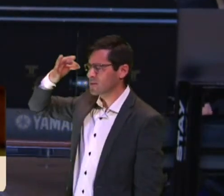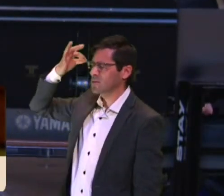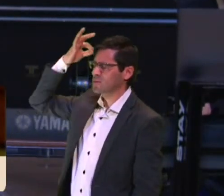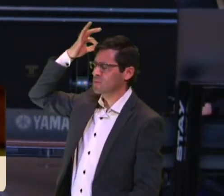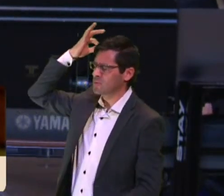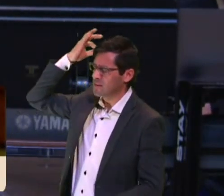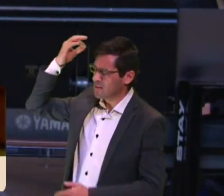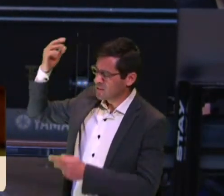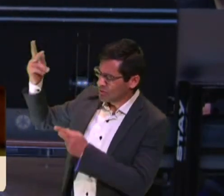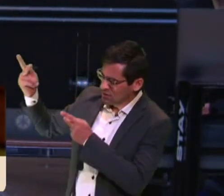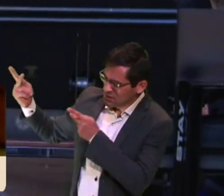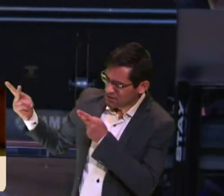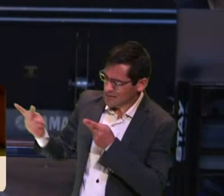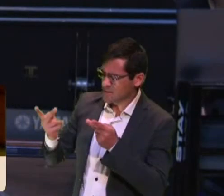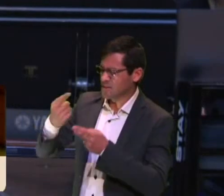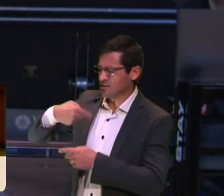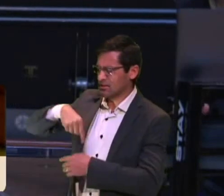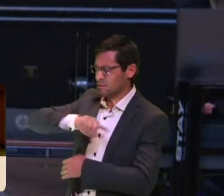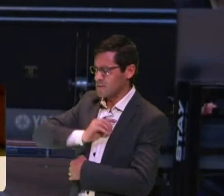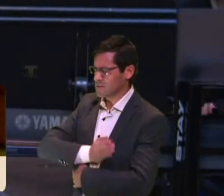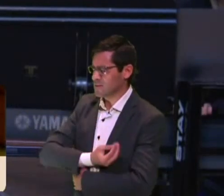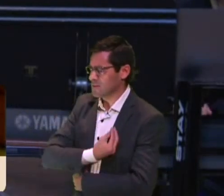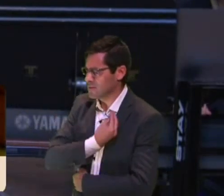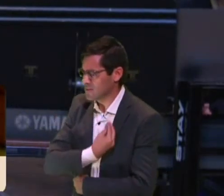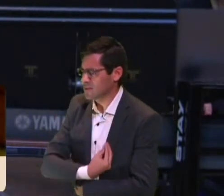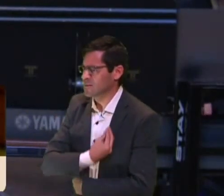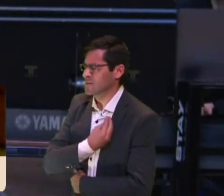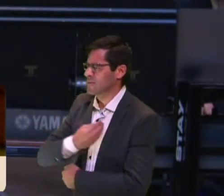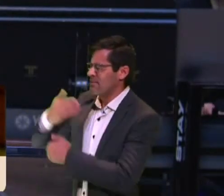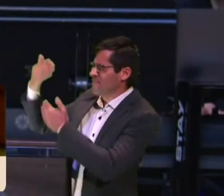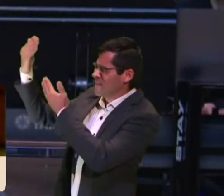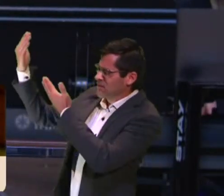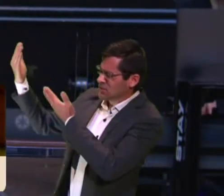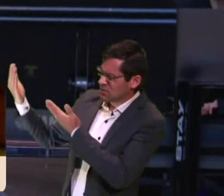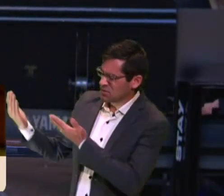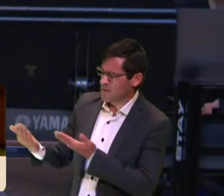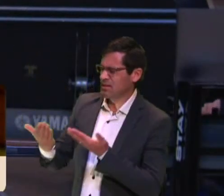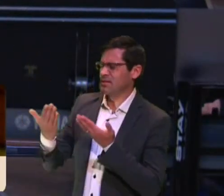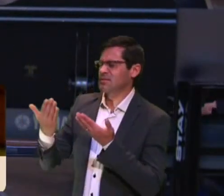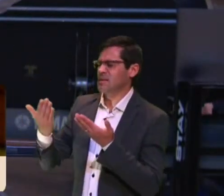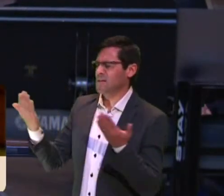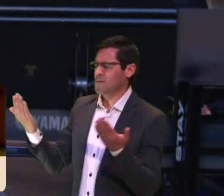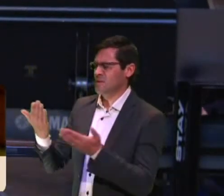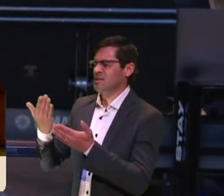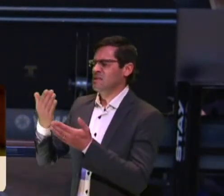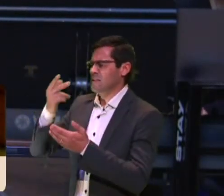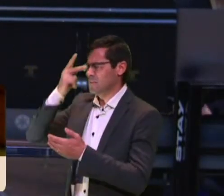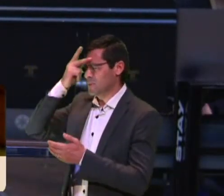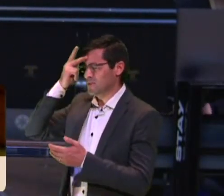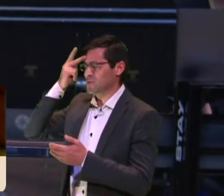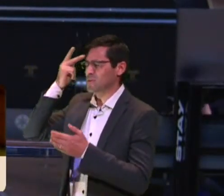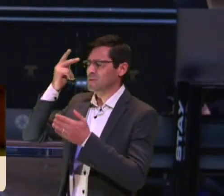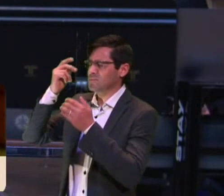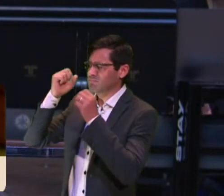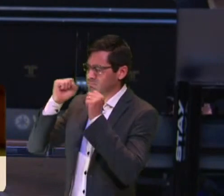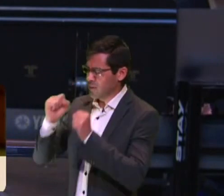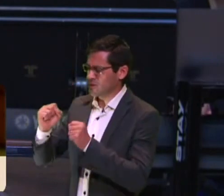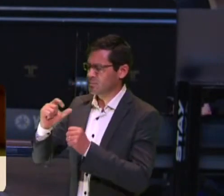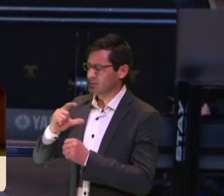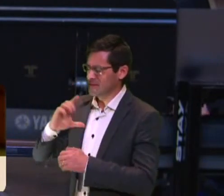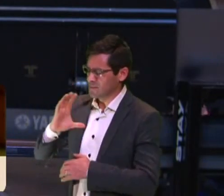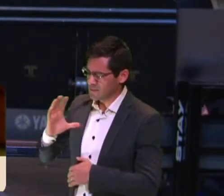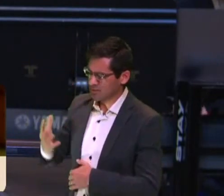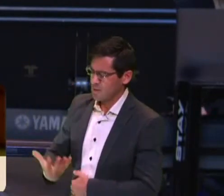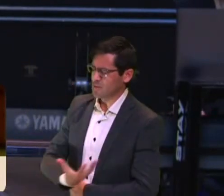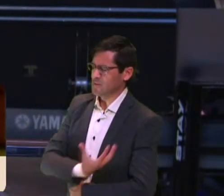move entre nós, Pai. Vem, Espírito de Deus, que pessoas sejam salvas hoje, que